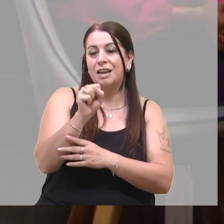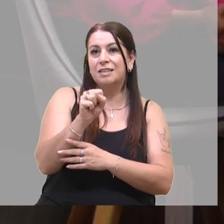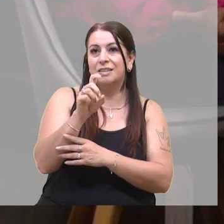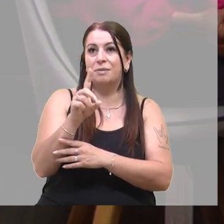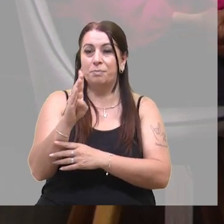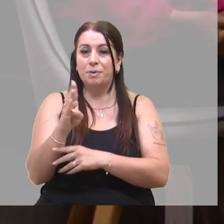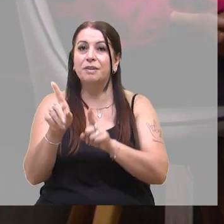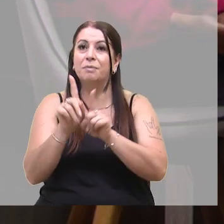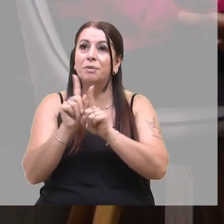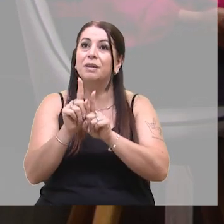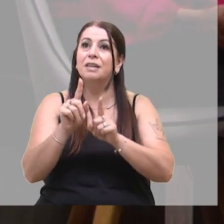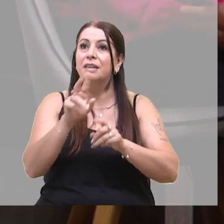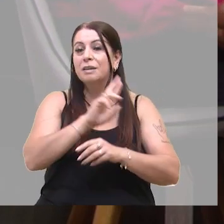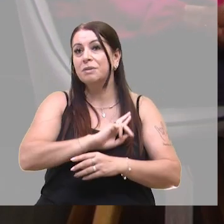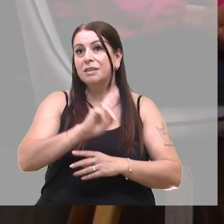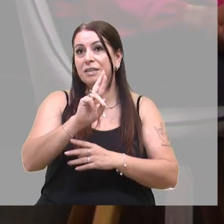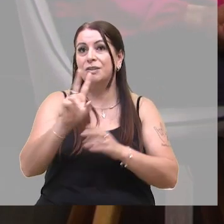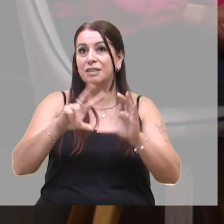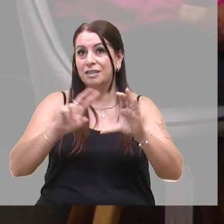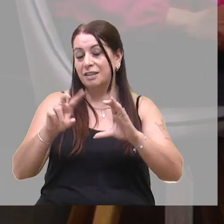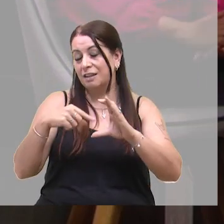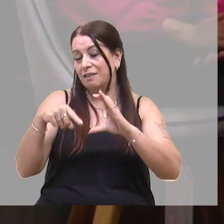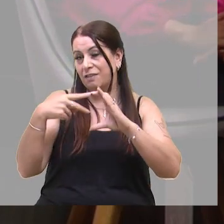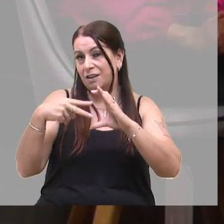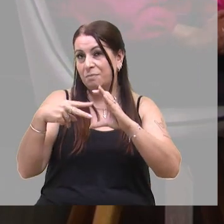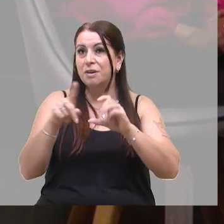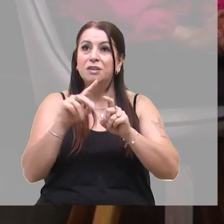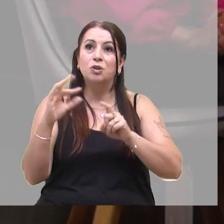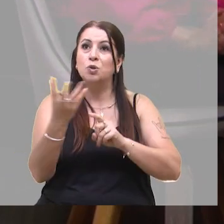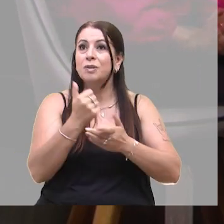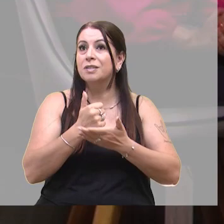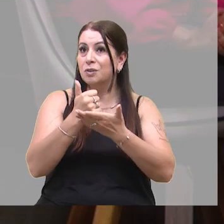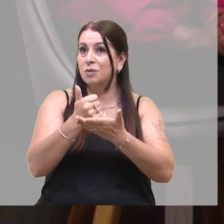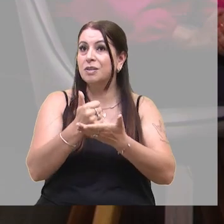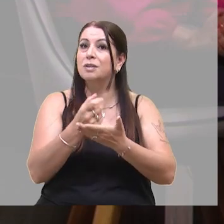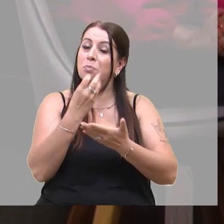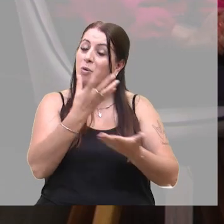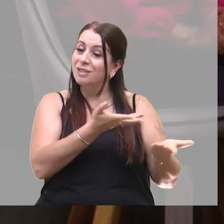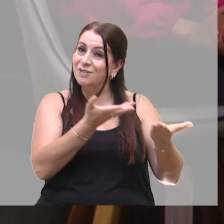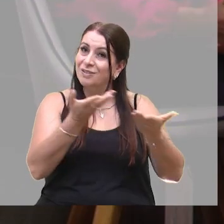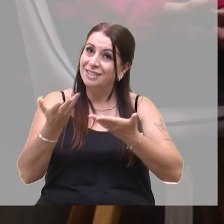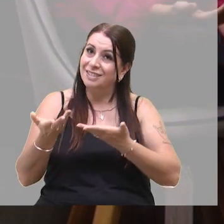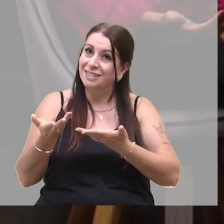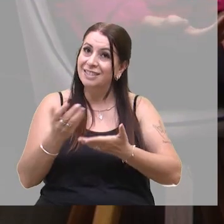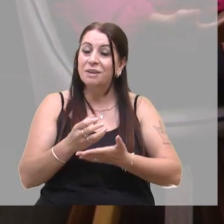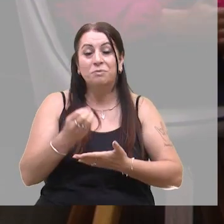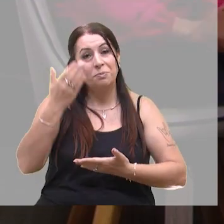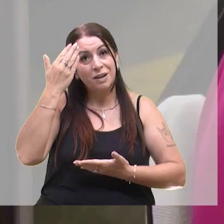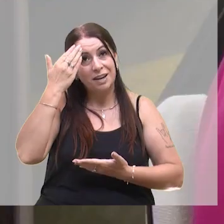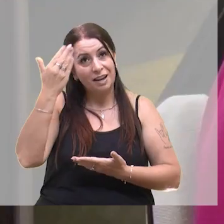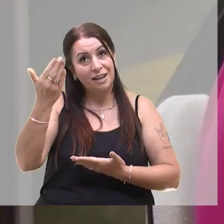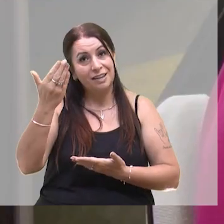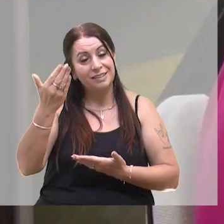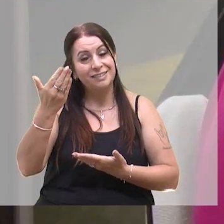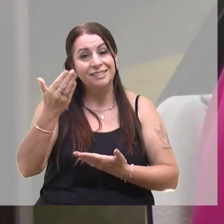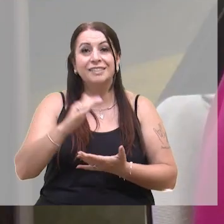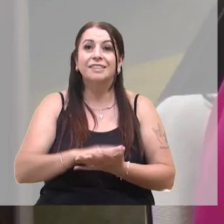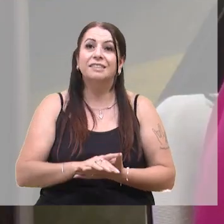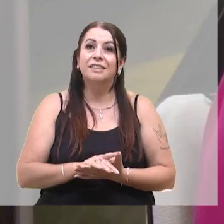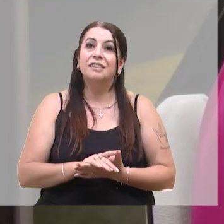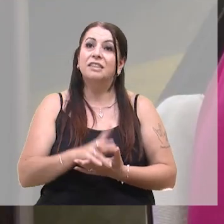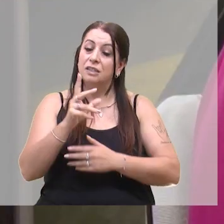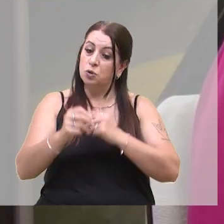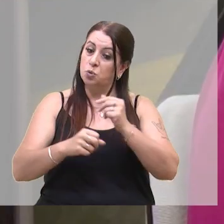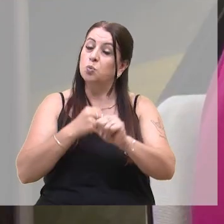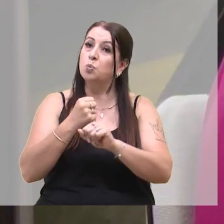e já em nome da TV Câmara e de toda a assessoria de comunicação da casa, lhe dando as boas-vindas. Mas muito obrigada, agradeço, né? E que seja um